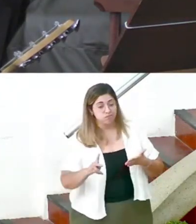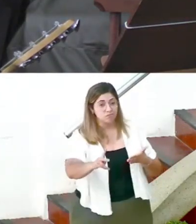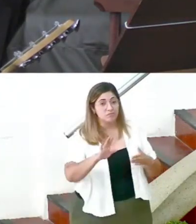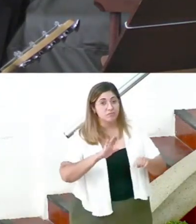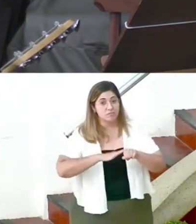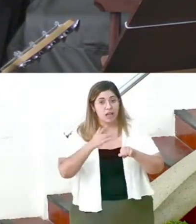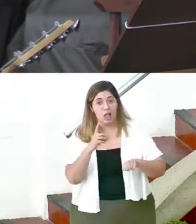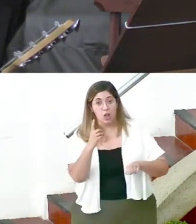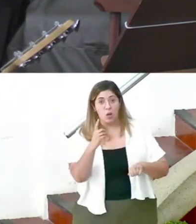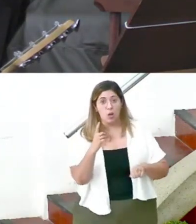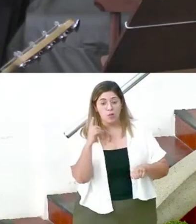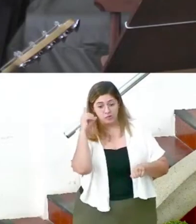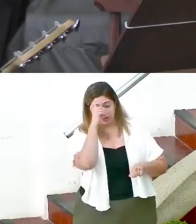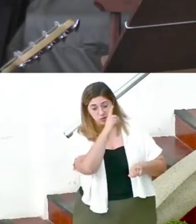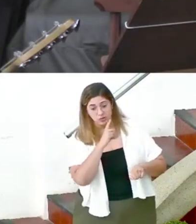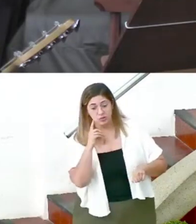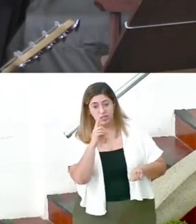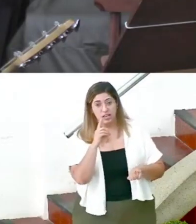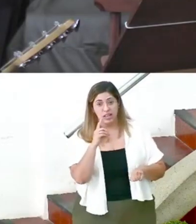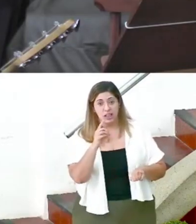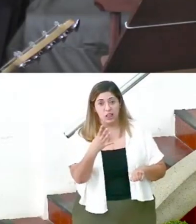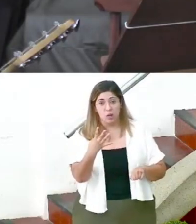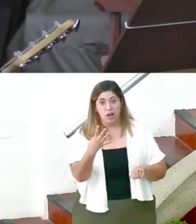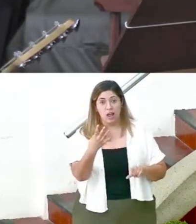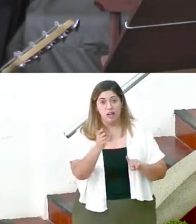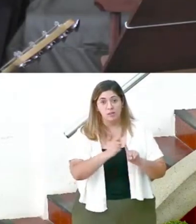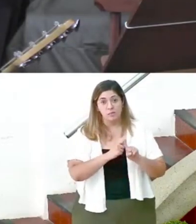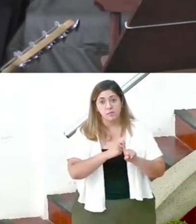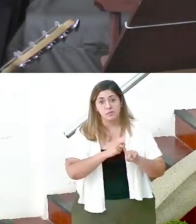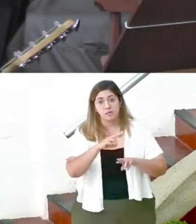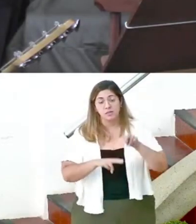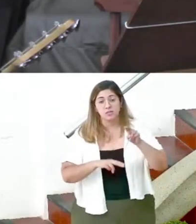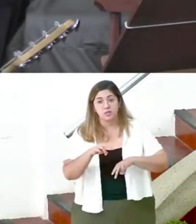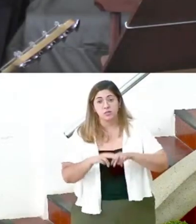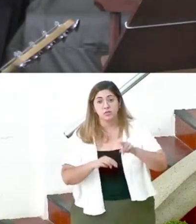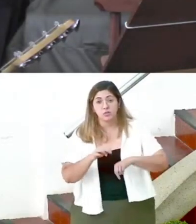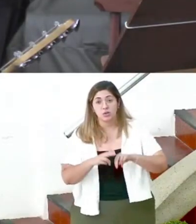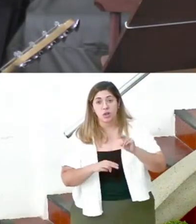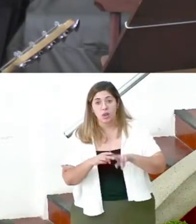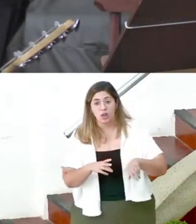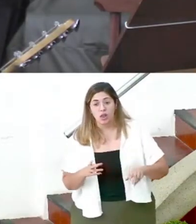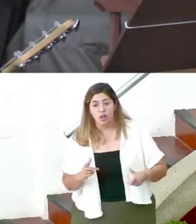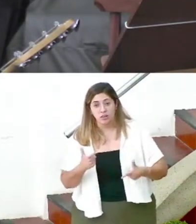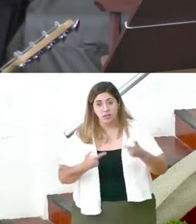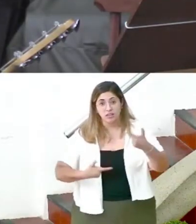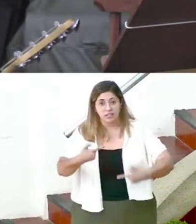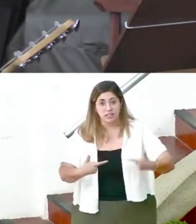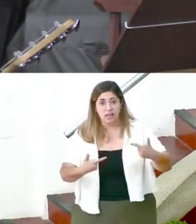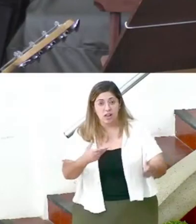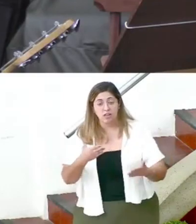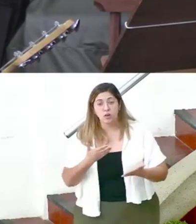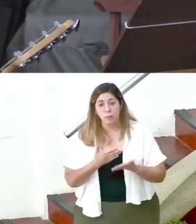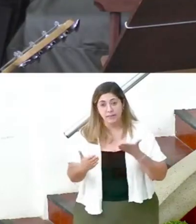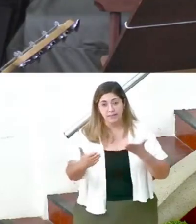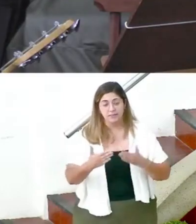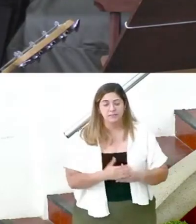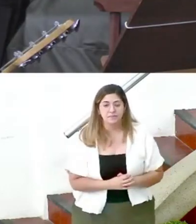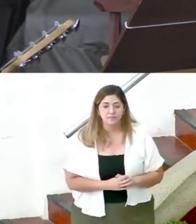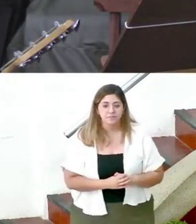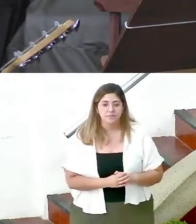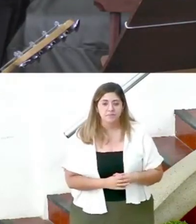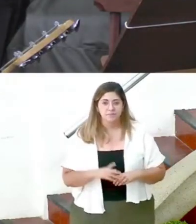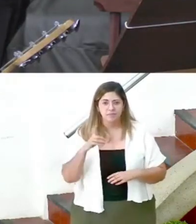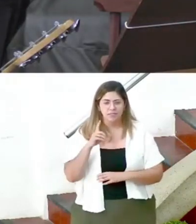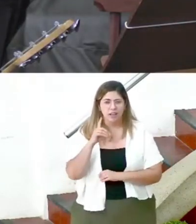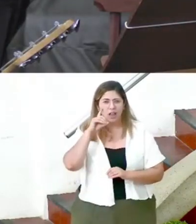dia, depois do dia 4 de junho de 1944, que é o dia da Batalha da Normandia, o início da Batalha da Normandia, um dia ele